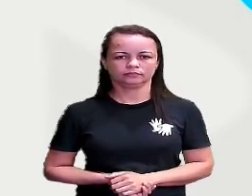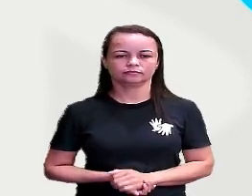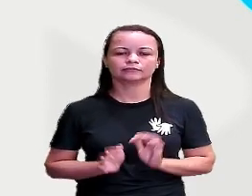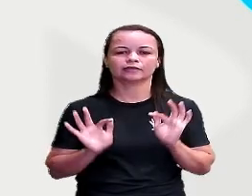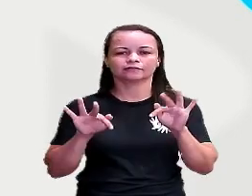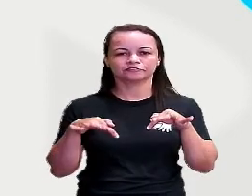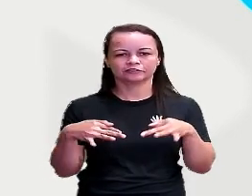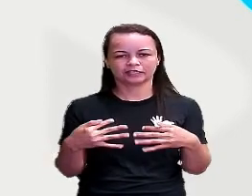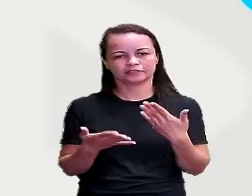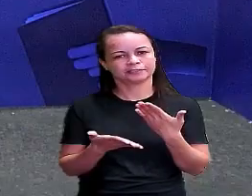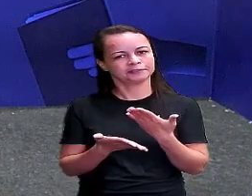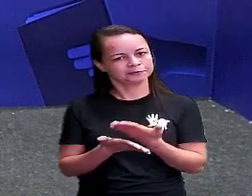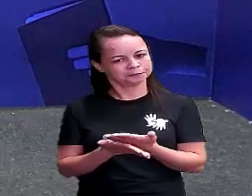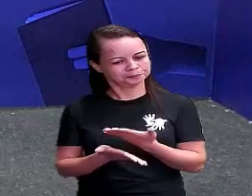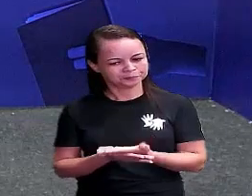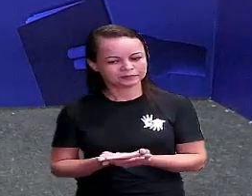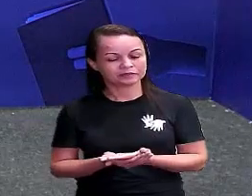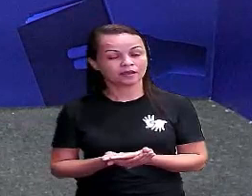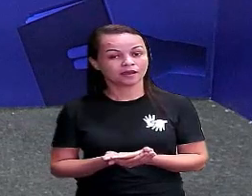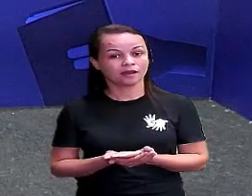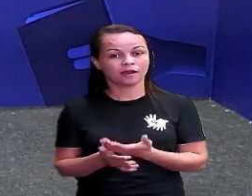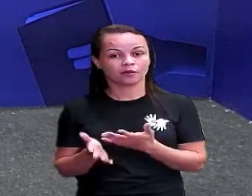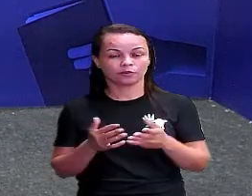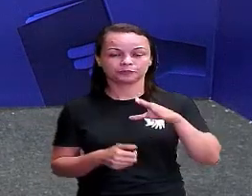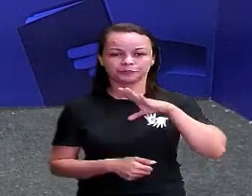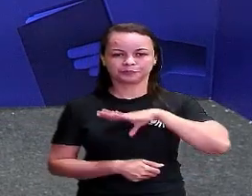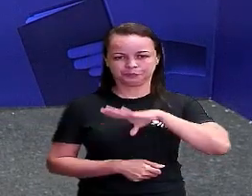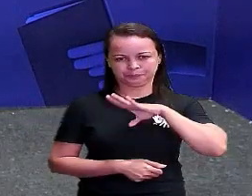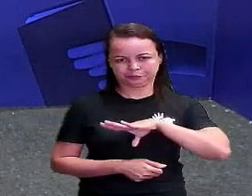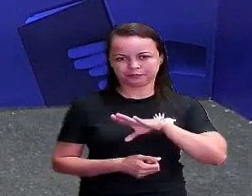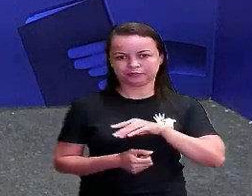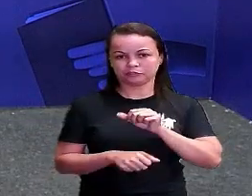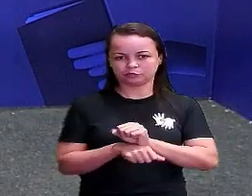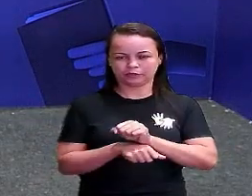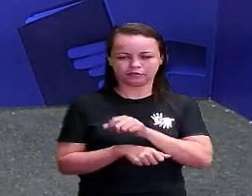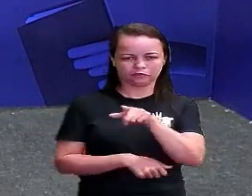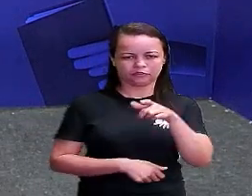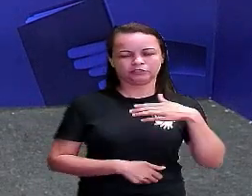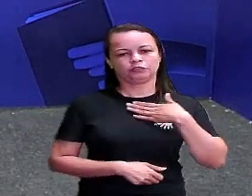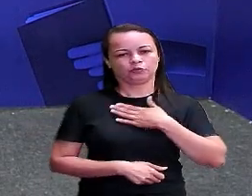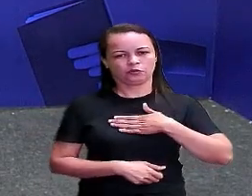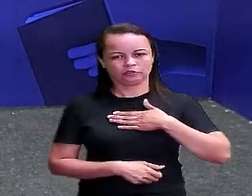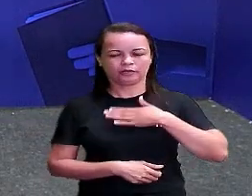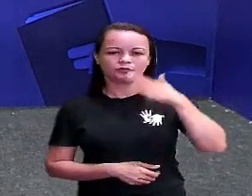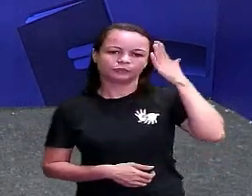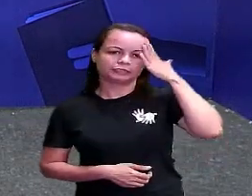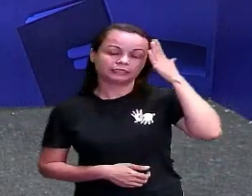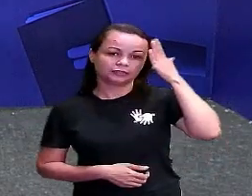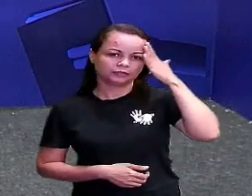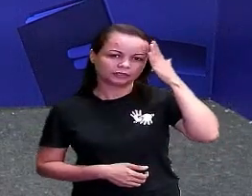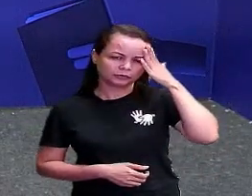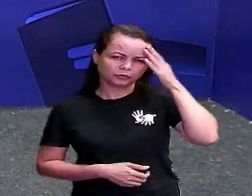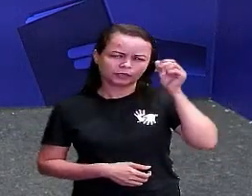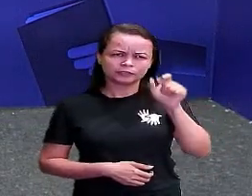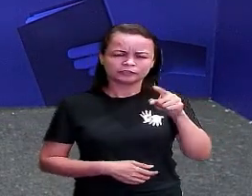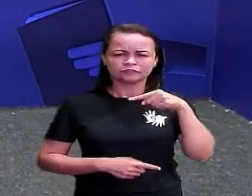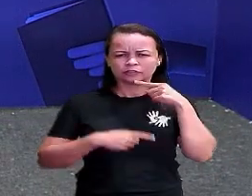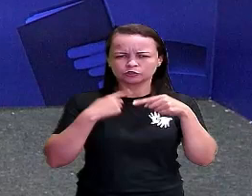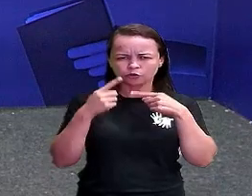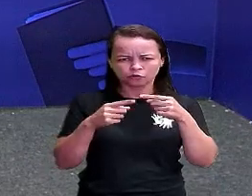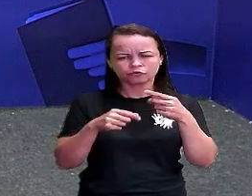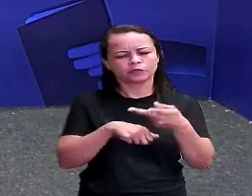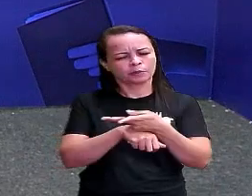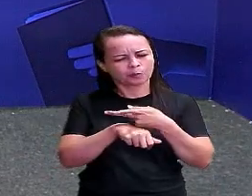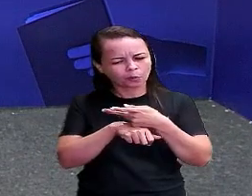Assim finalizamos mais uma aula de língua portuguesa. Espero que vocês tenham gostado e compreendido. Se ficou alguma dúvida, podem